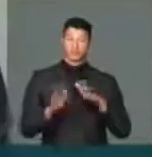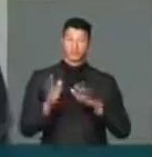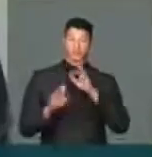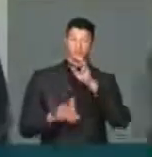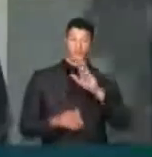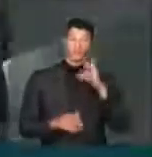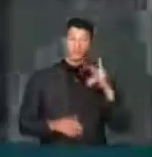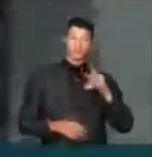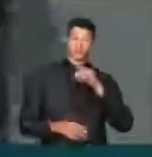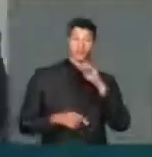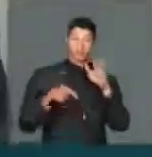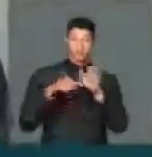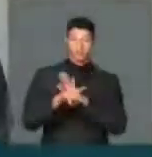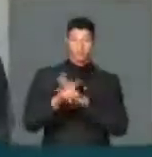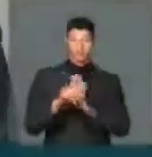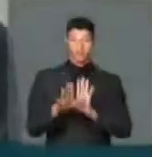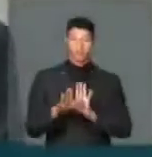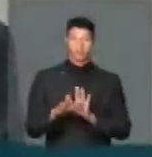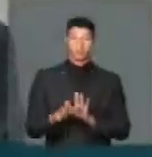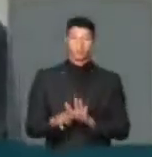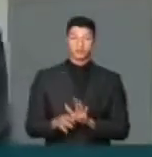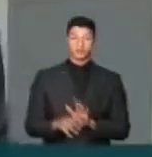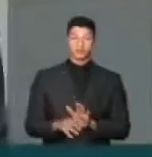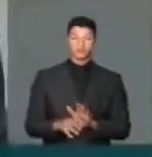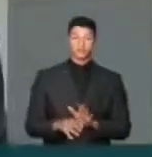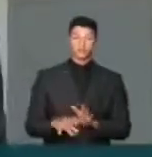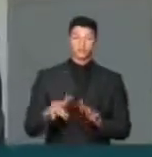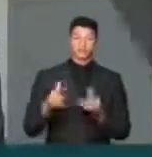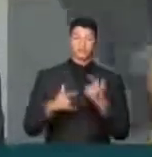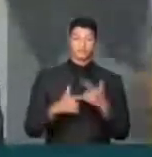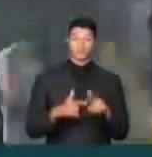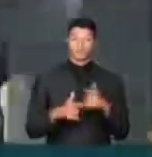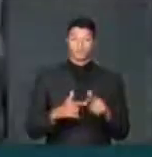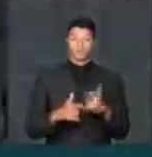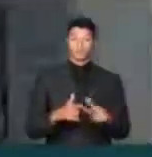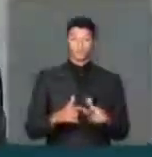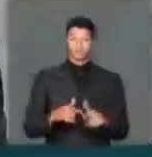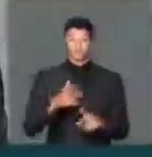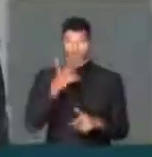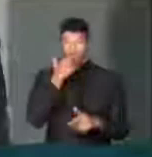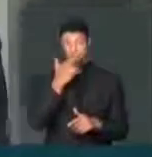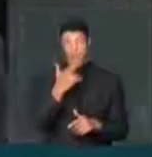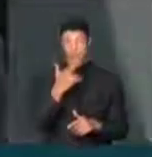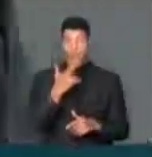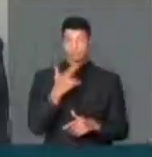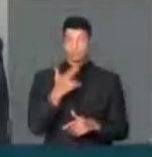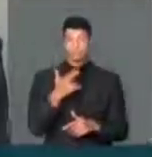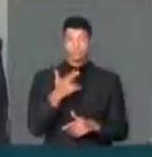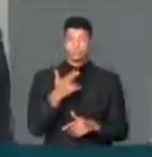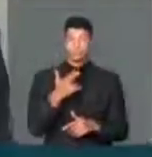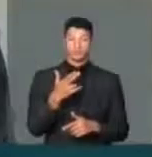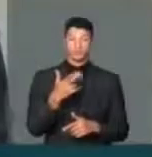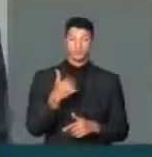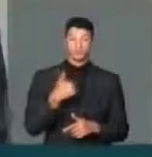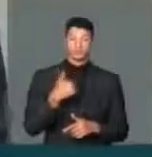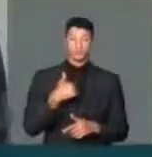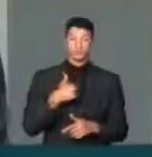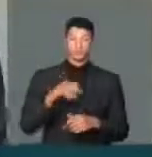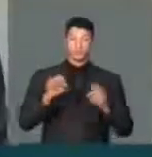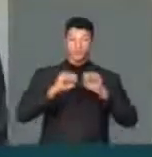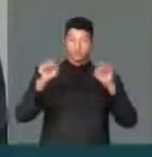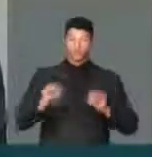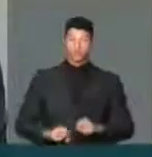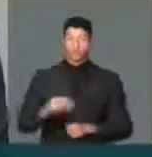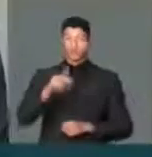um pouco a sua pergunta, o problema maior me parece ser a adoção de